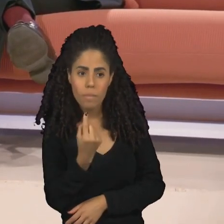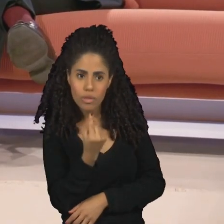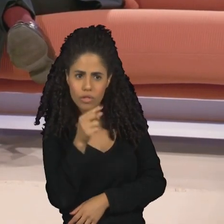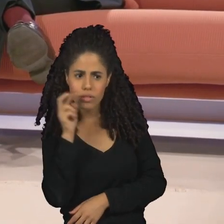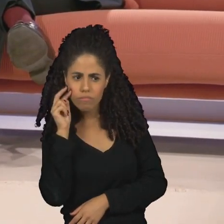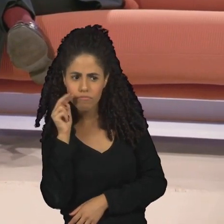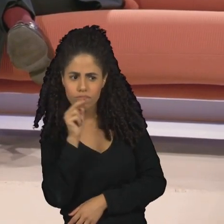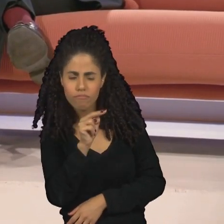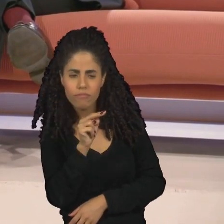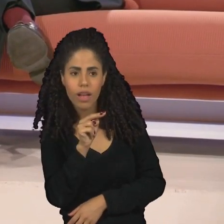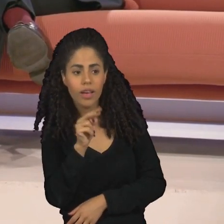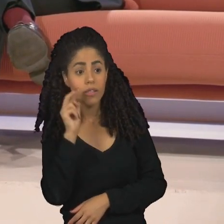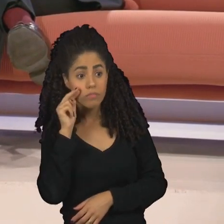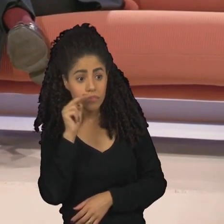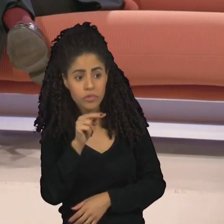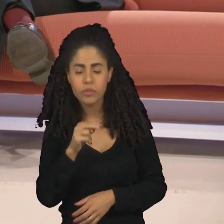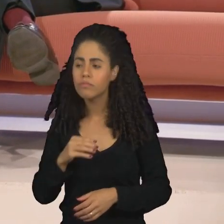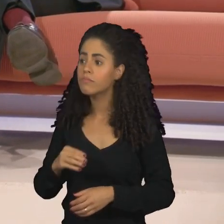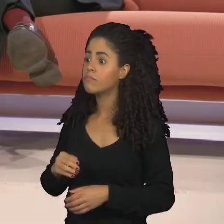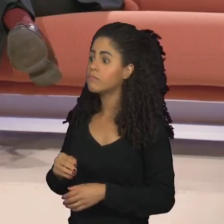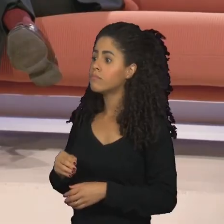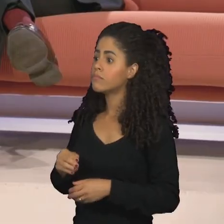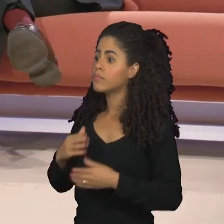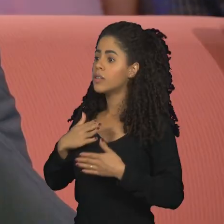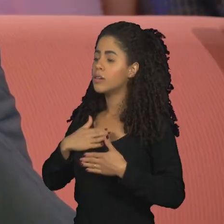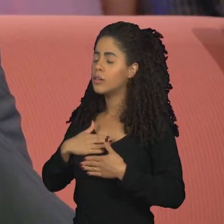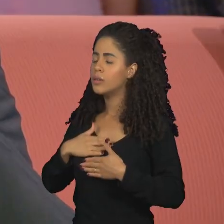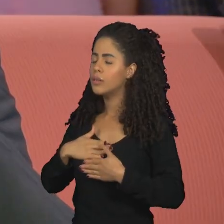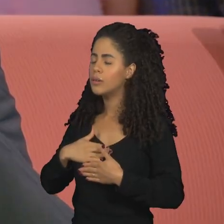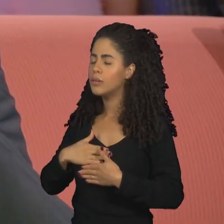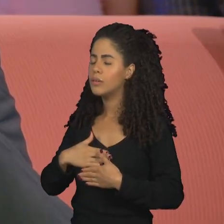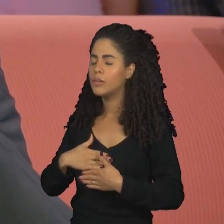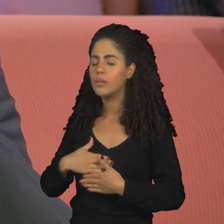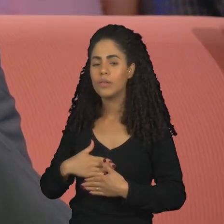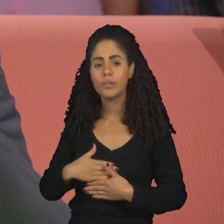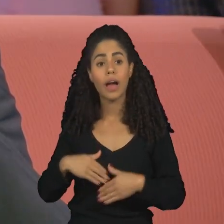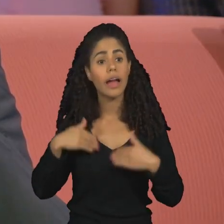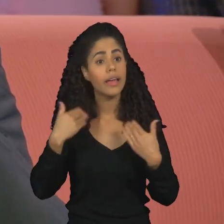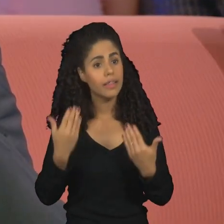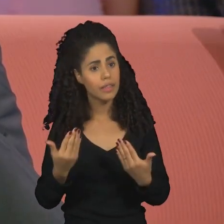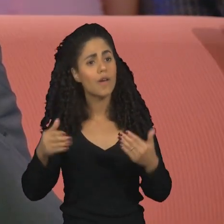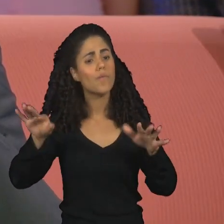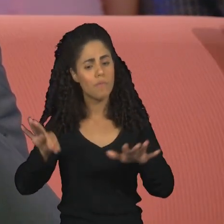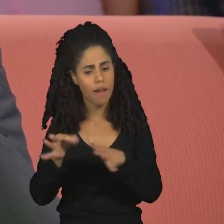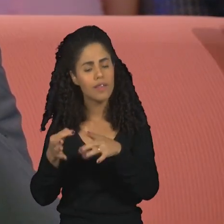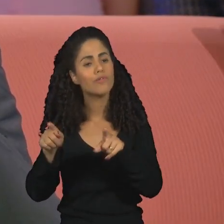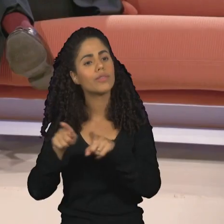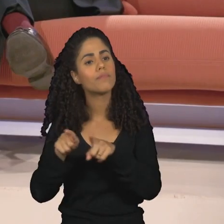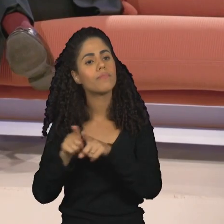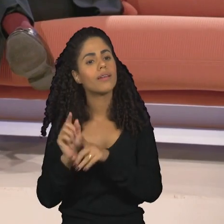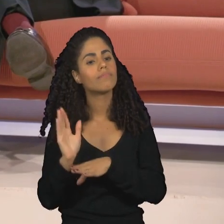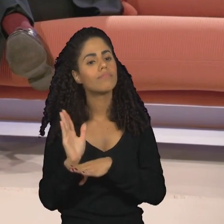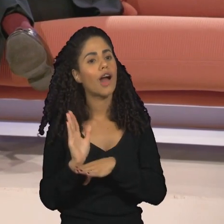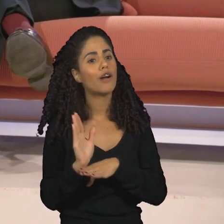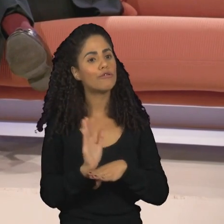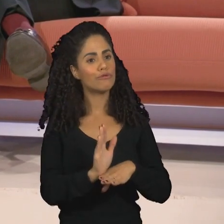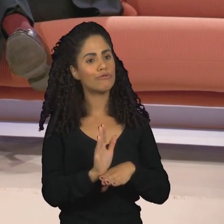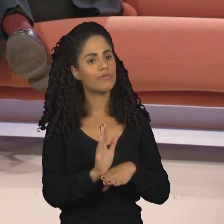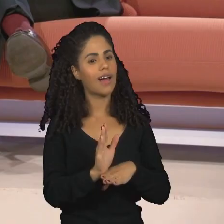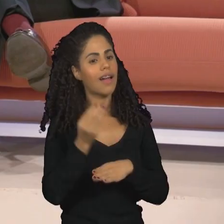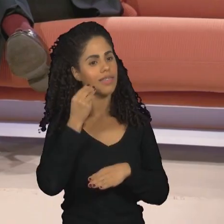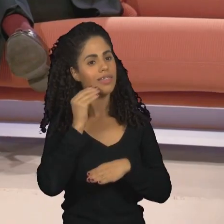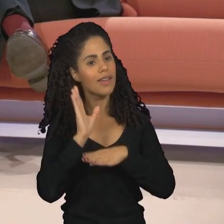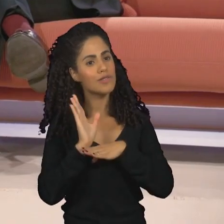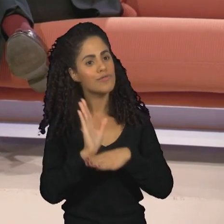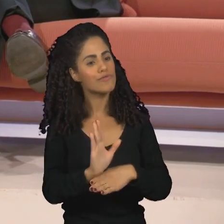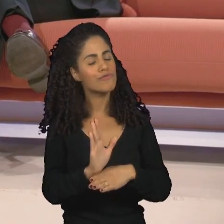profundo, e acalmou a angústia daquele solista, né? Então o maestro também tem isso, né, de acalmar as pessoas que estão ao